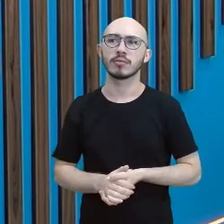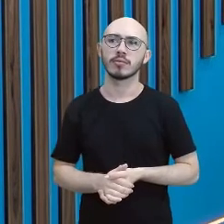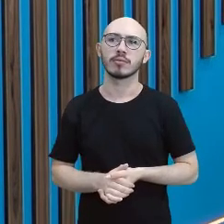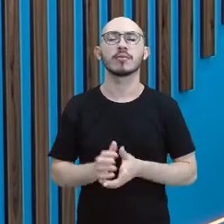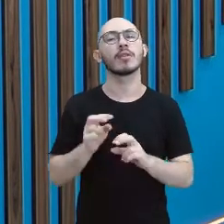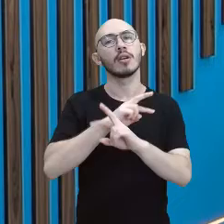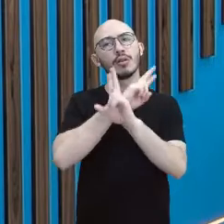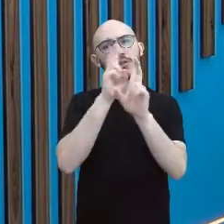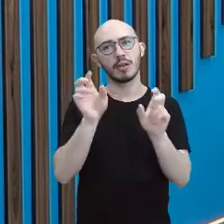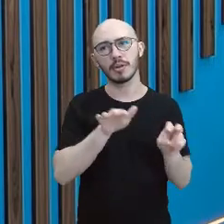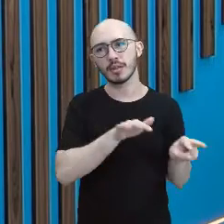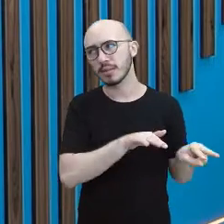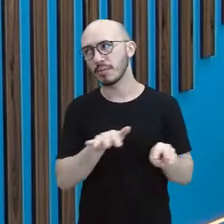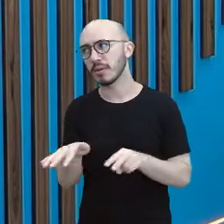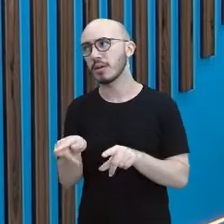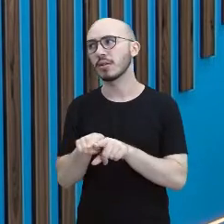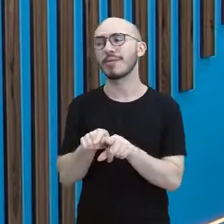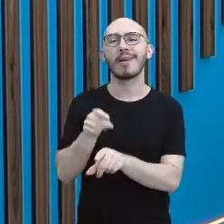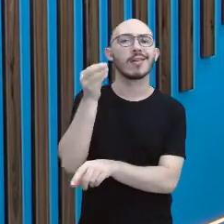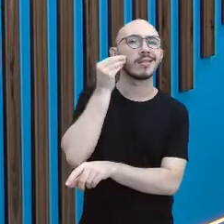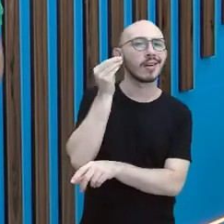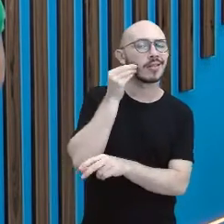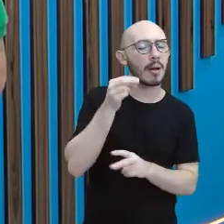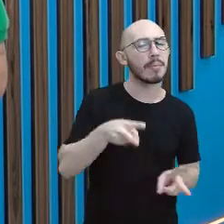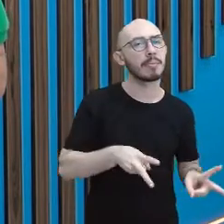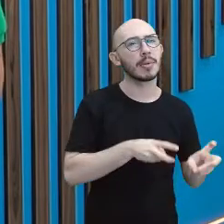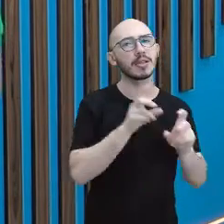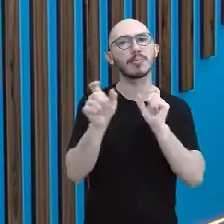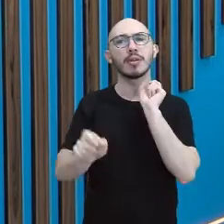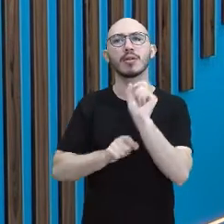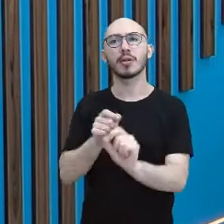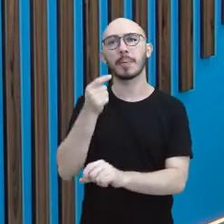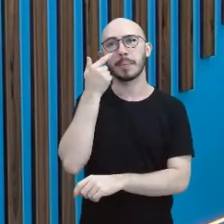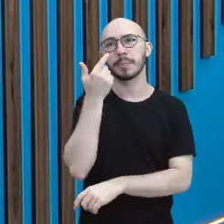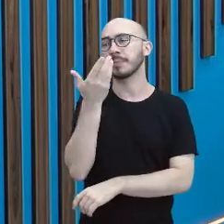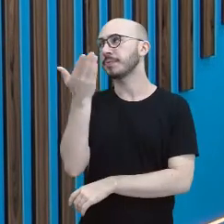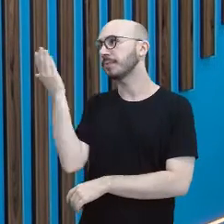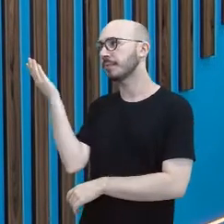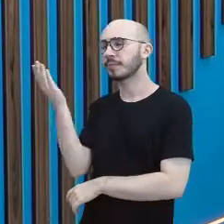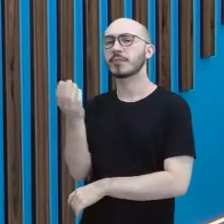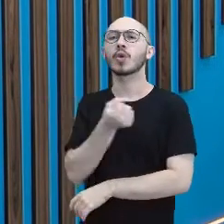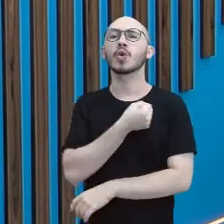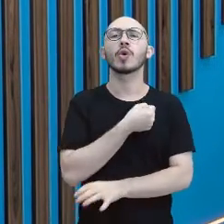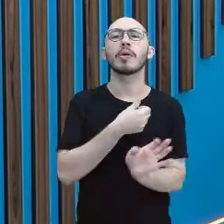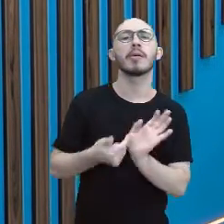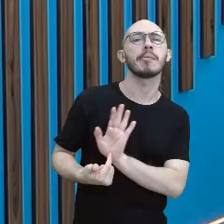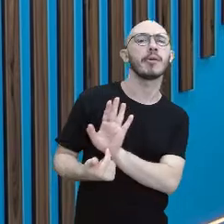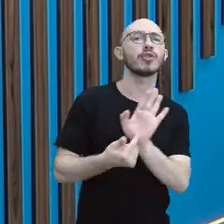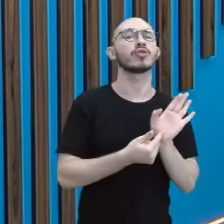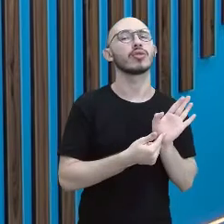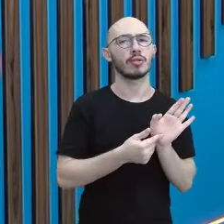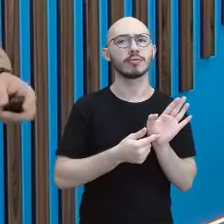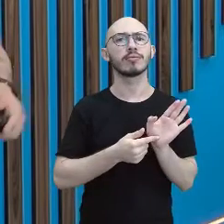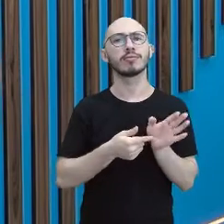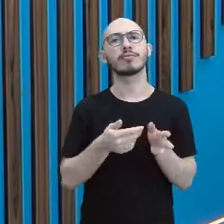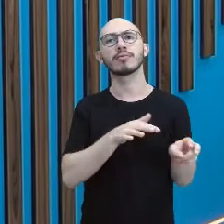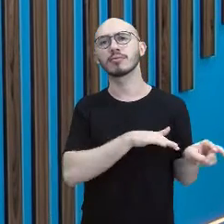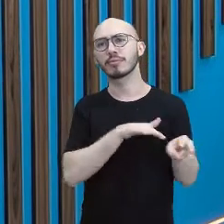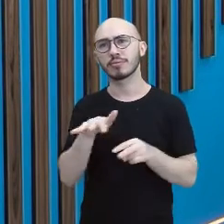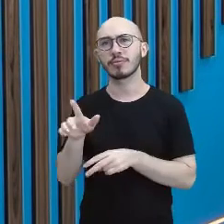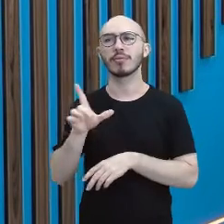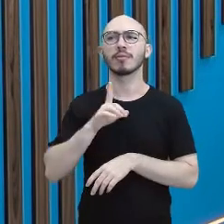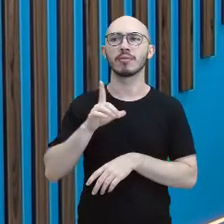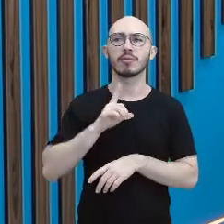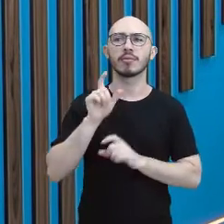nosso tema dessa semana e a gente vai tentar observar o seguinte, esses números que a gente trouxe, esse número que a gente está trazendo para essa semana como